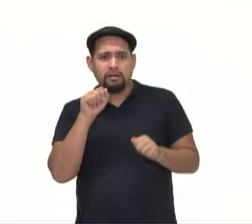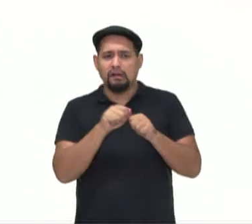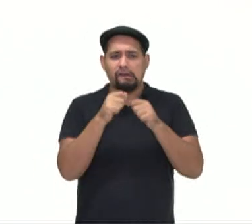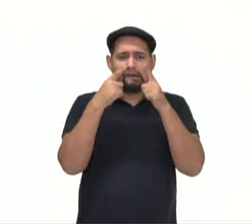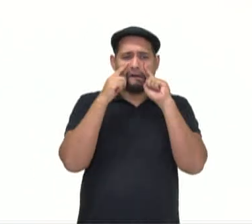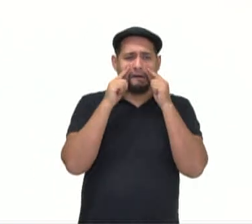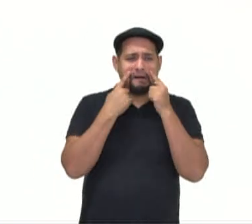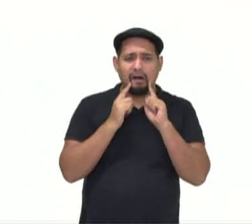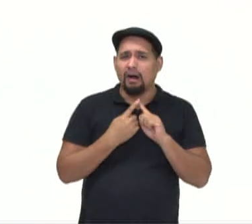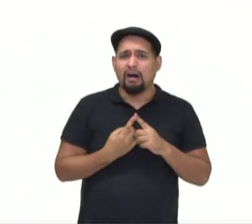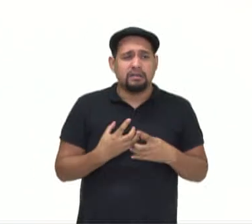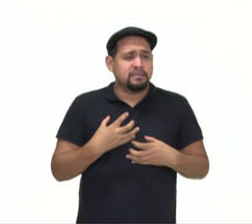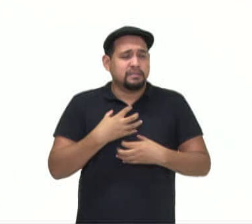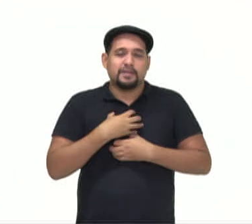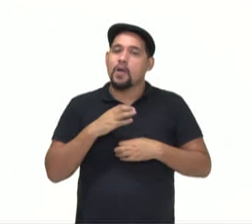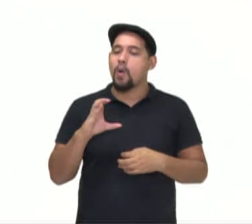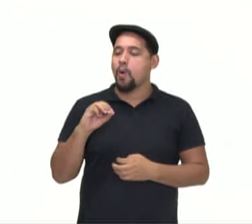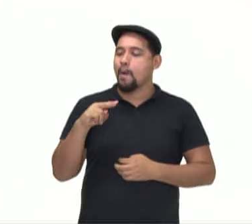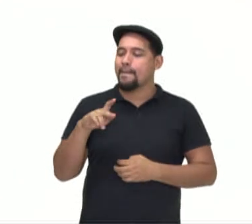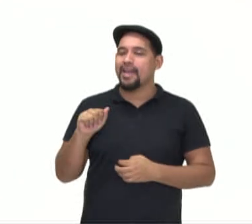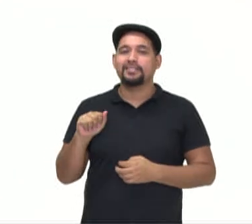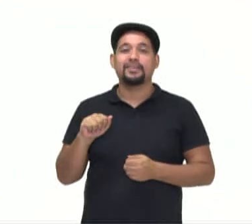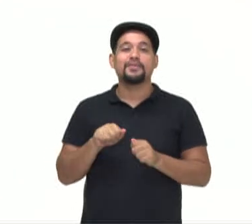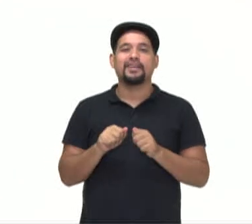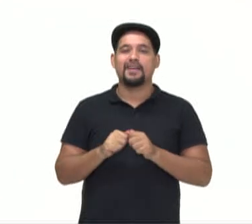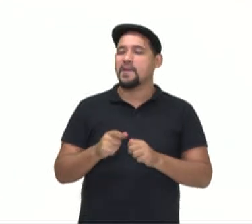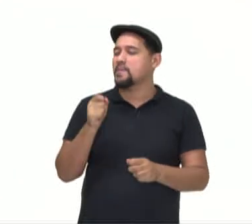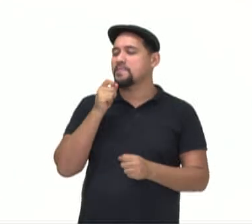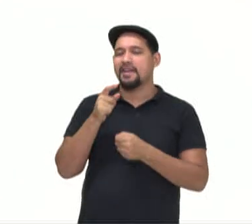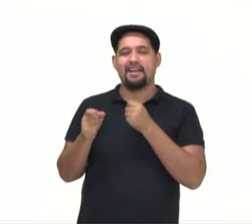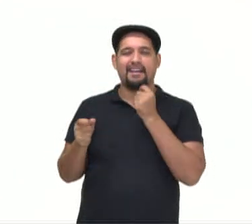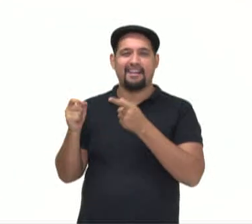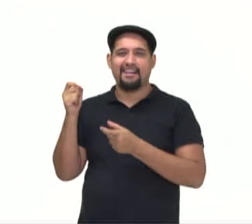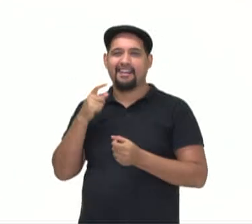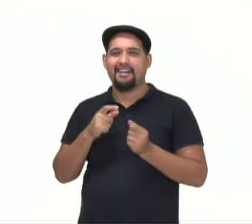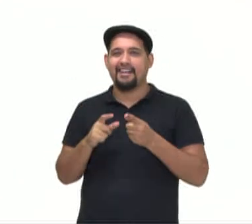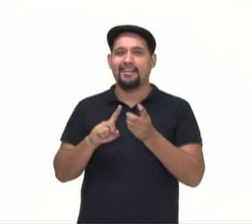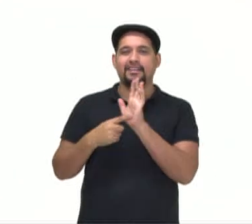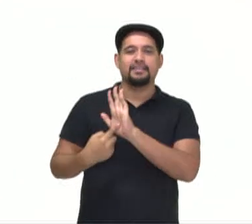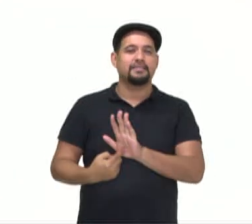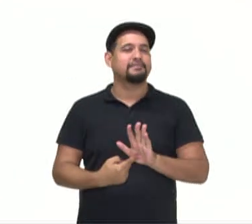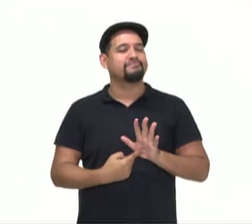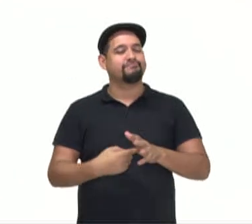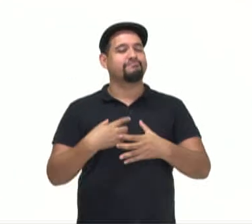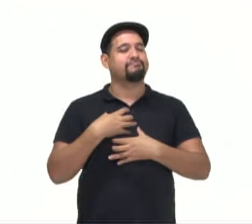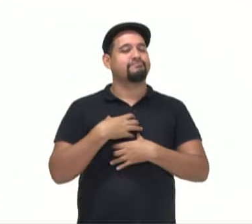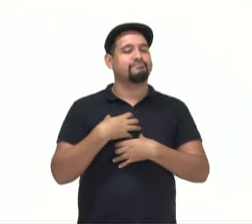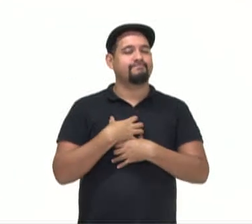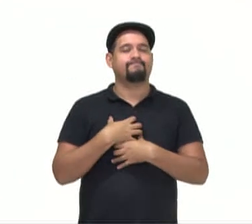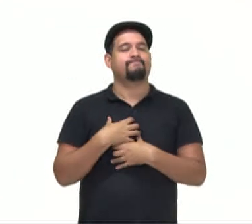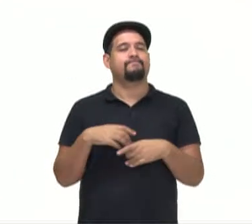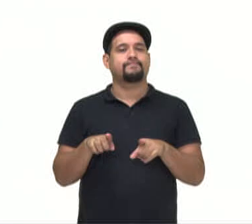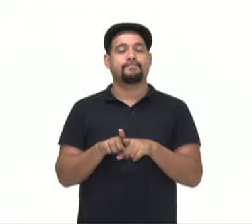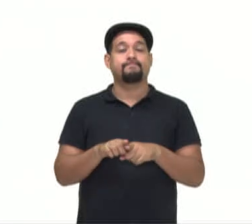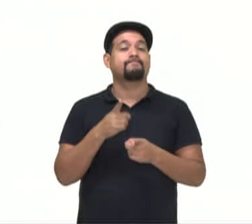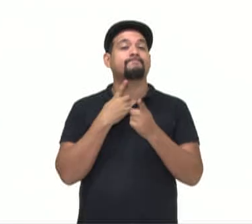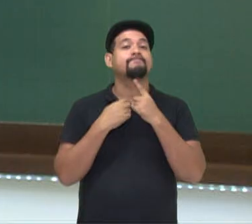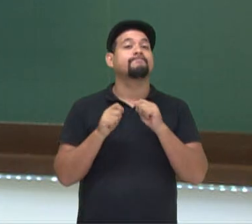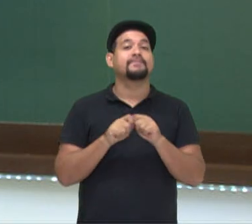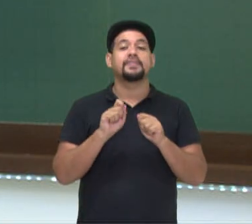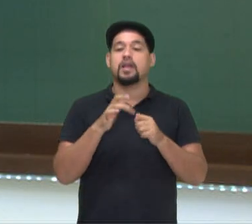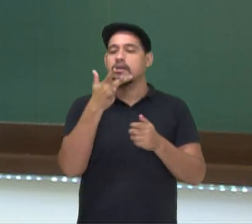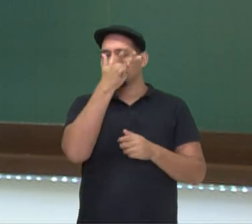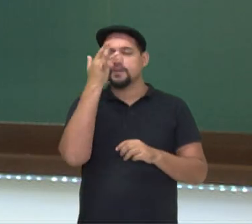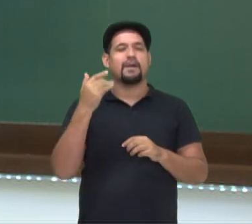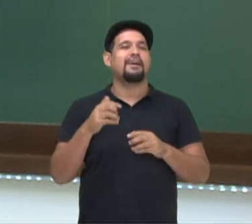lágrimas. Já a comédia, o que trabalhava? A sátira, né? Satirizava, demonstrava os sentimentos mesquinhos, desejava fazer